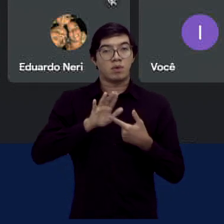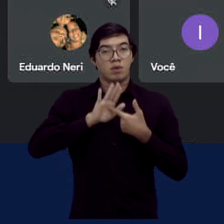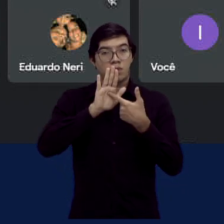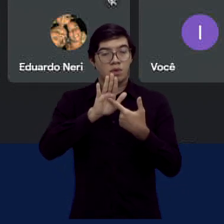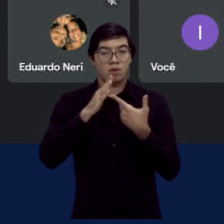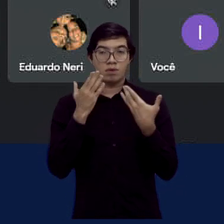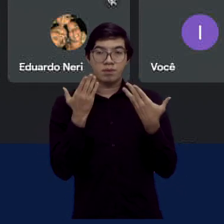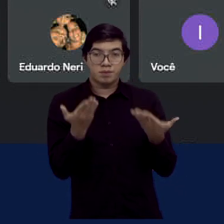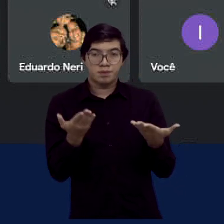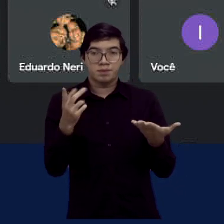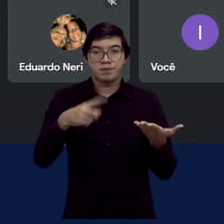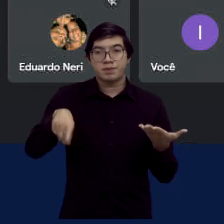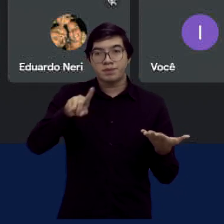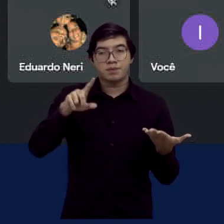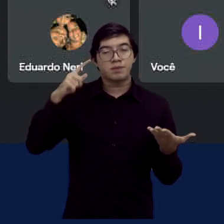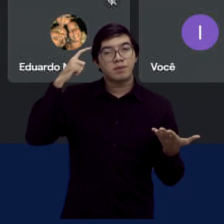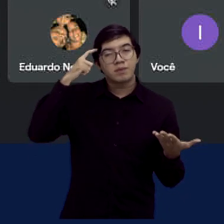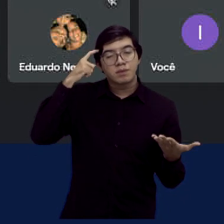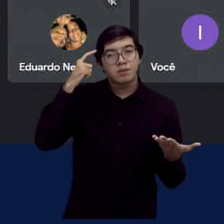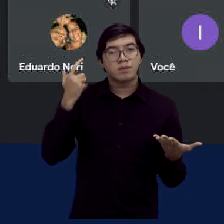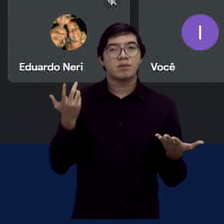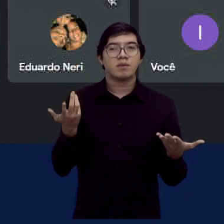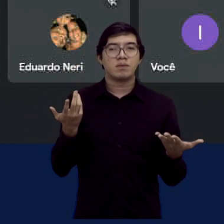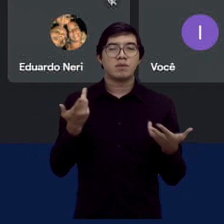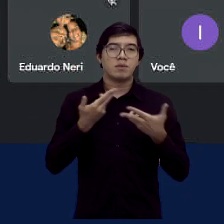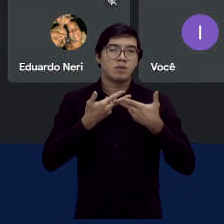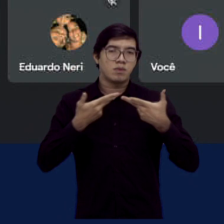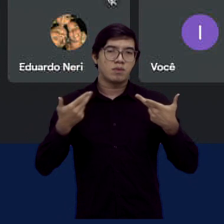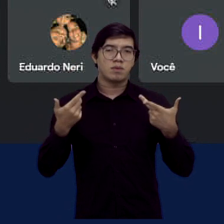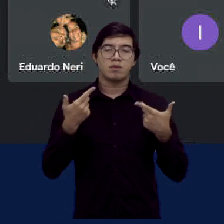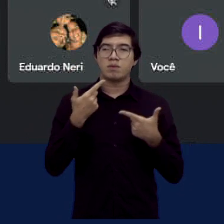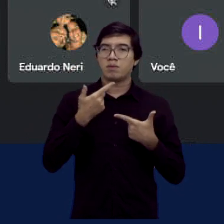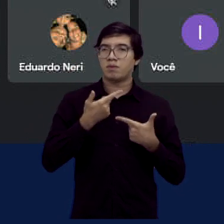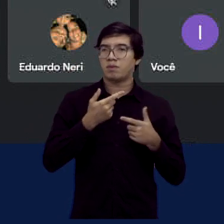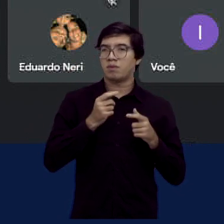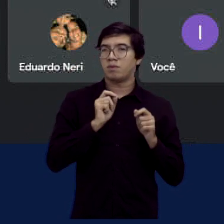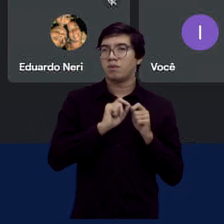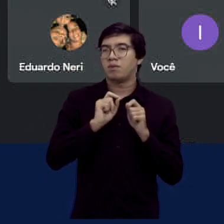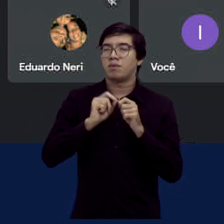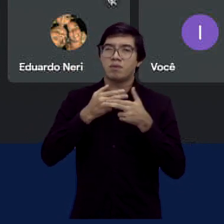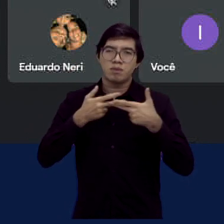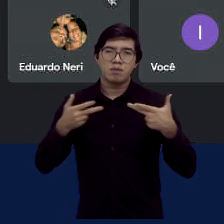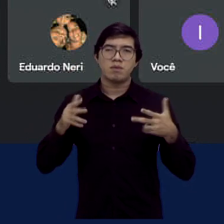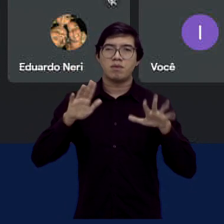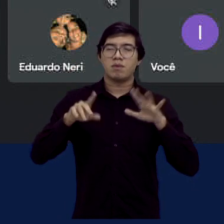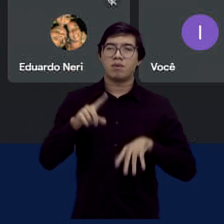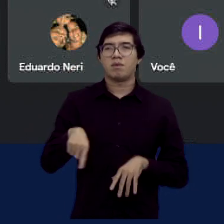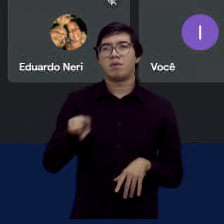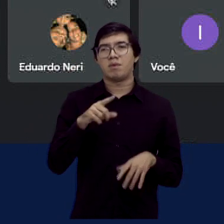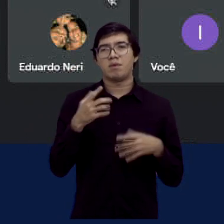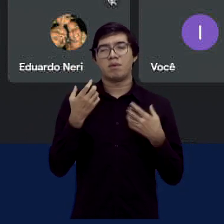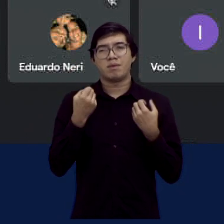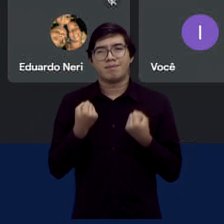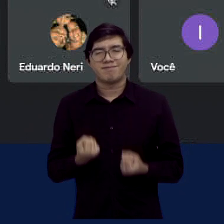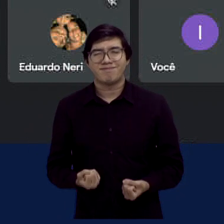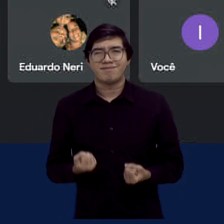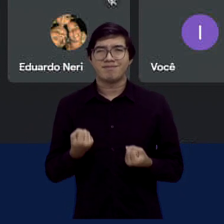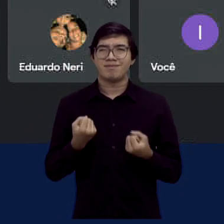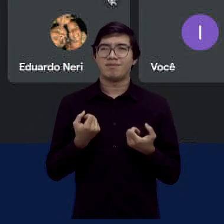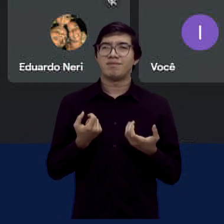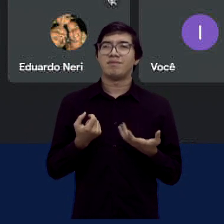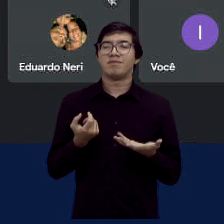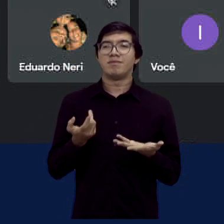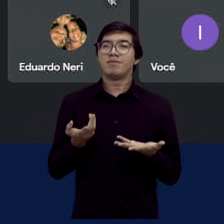poxa, é tanta coisa que a gente faz o dia inteiro, é tanto cansaço, é tanta coisa que nos